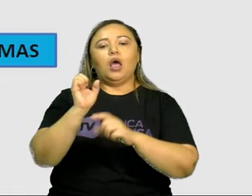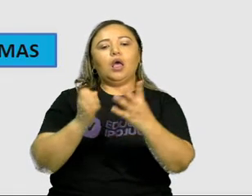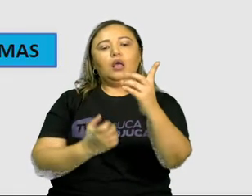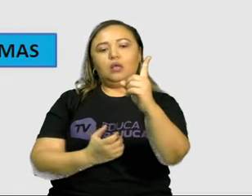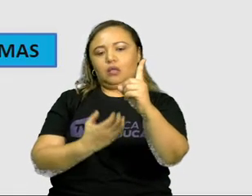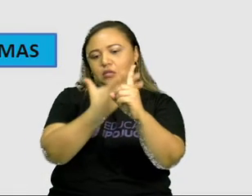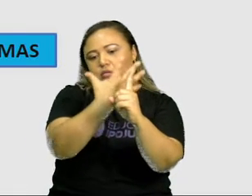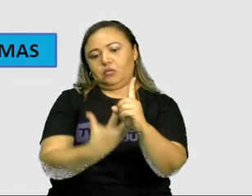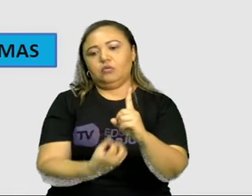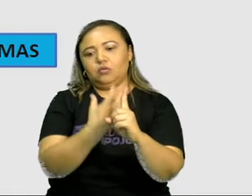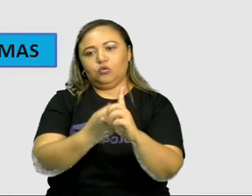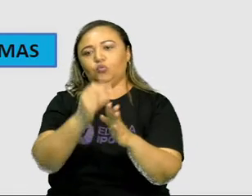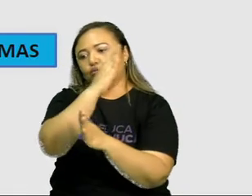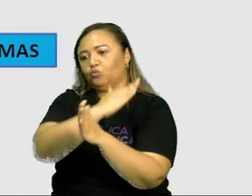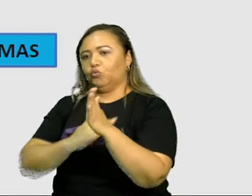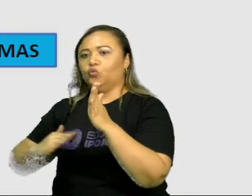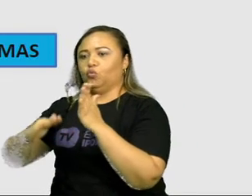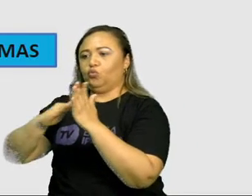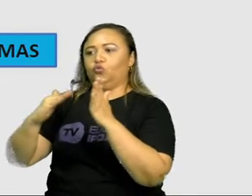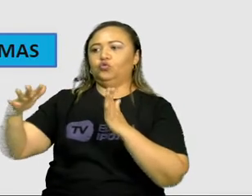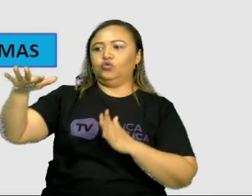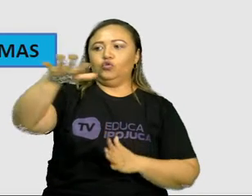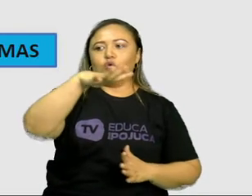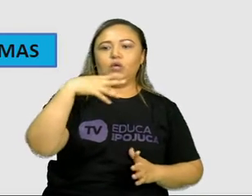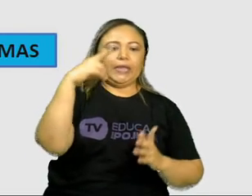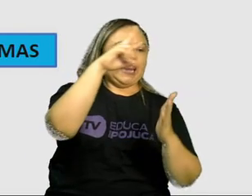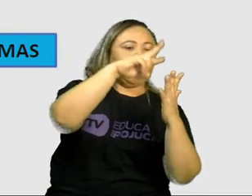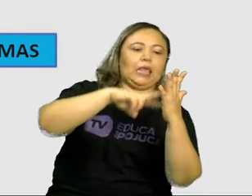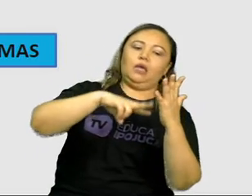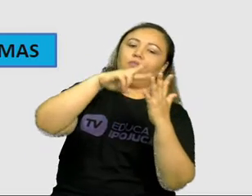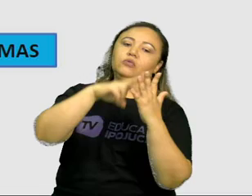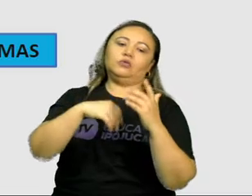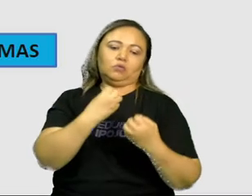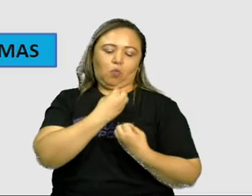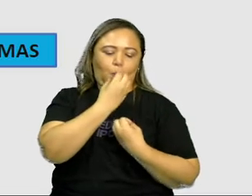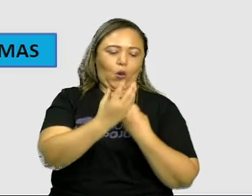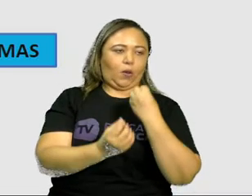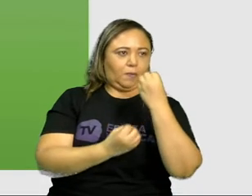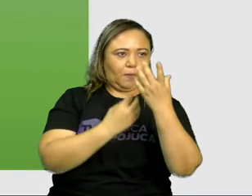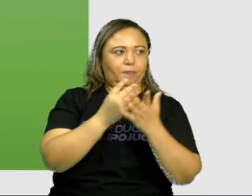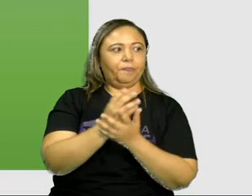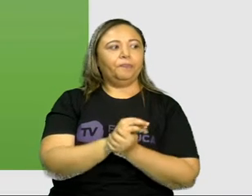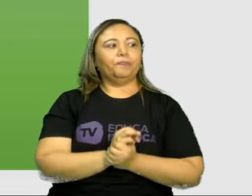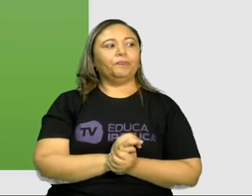Receptor, somos todos nós, leitores de poemas.